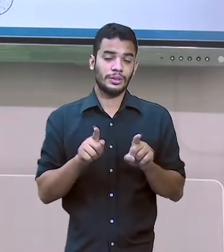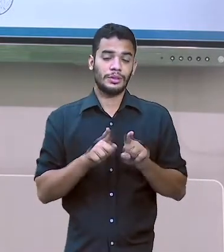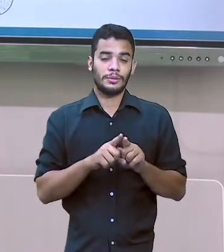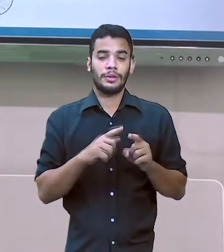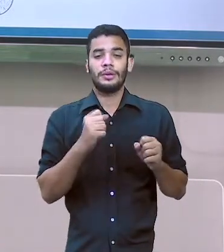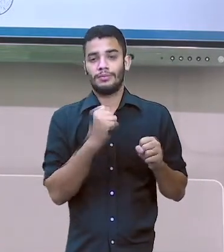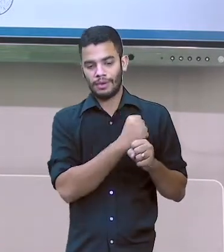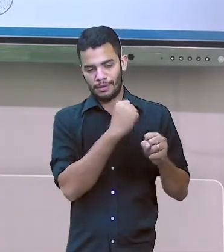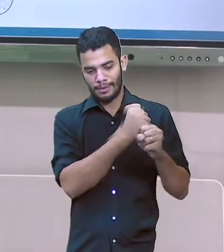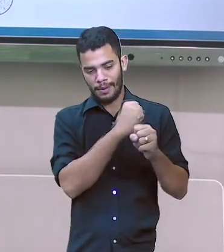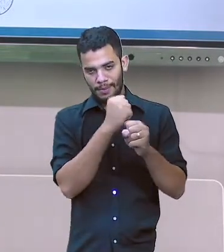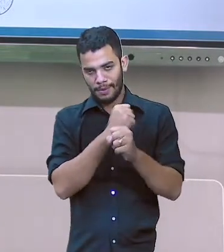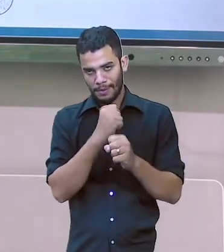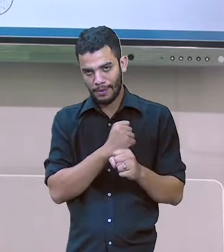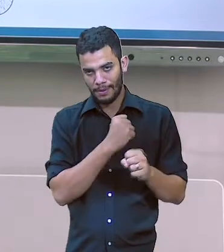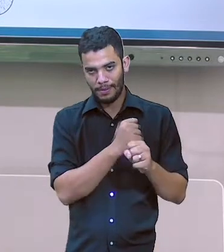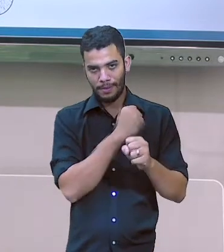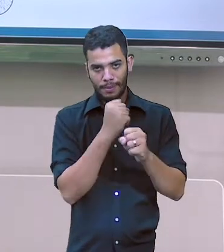juntos.